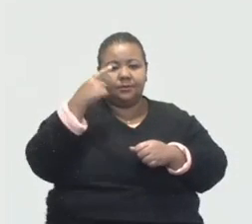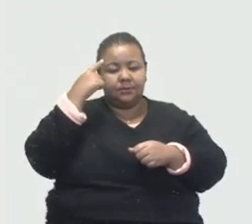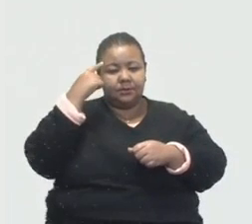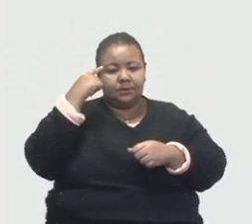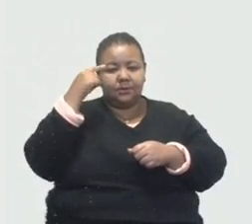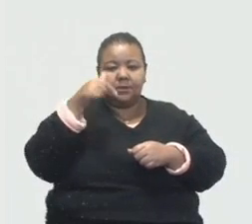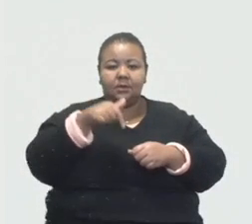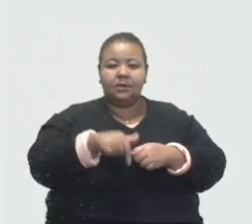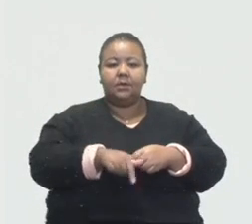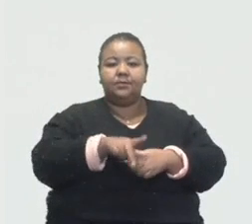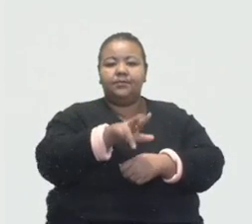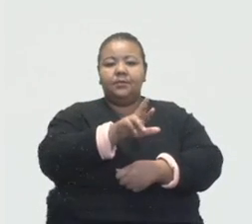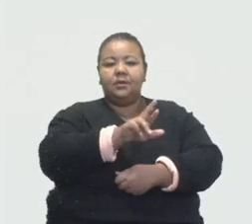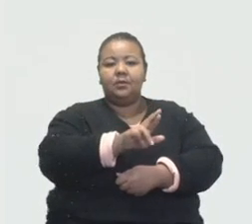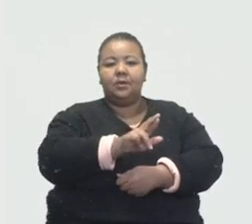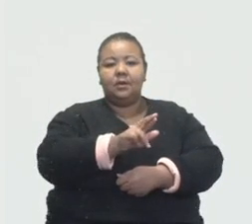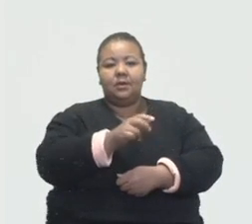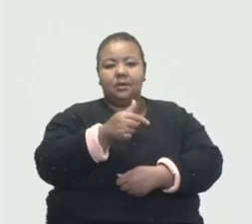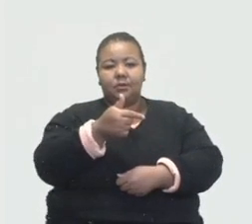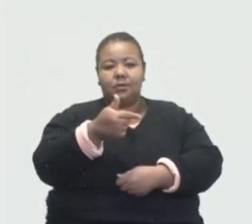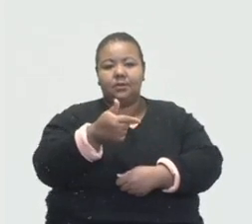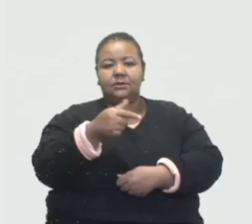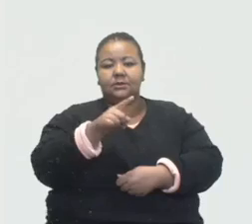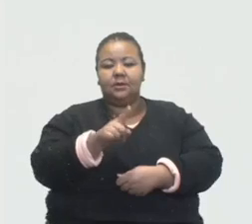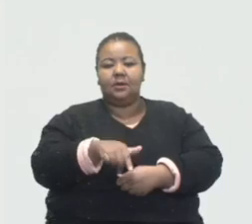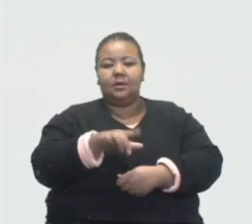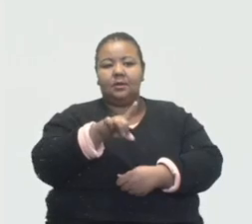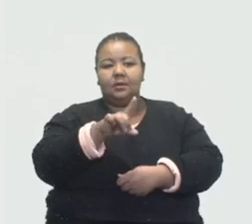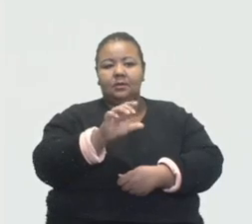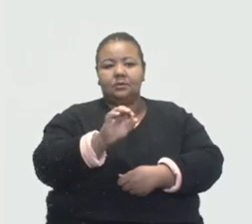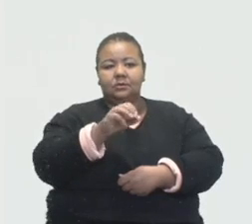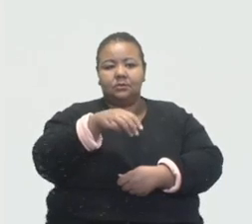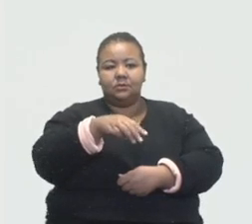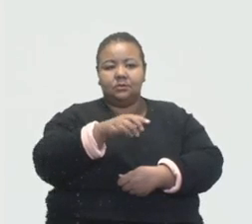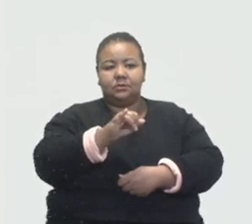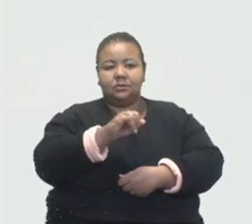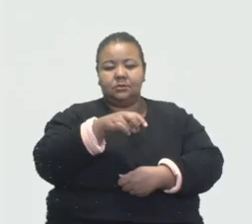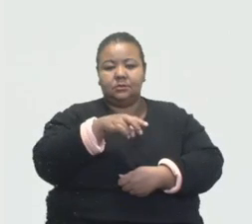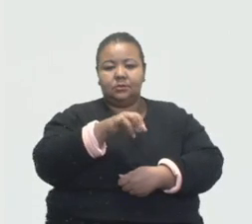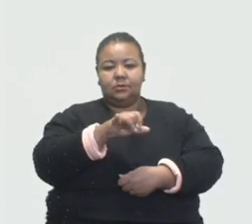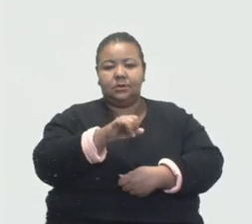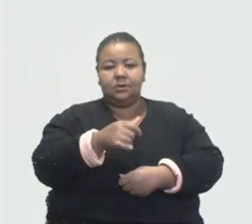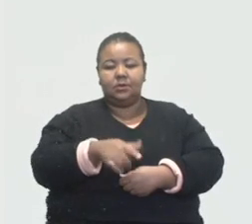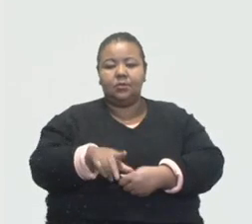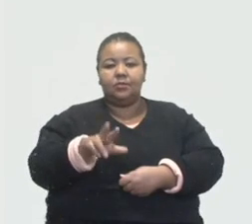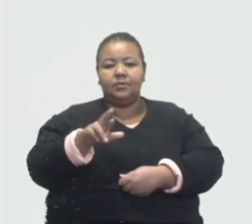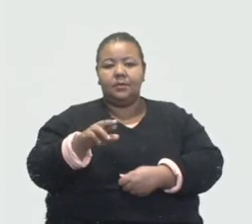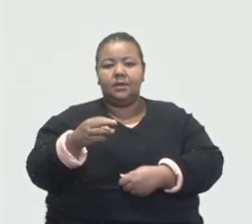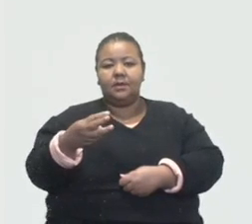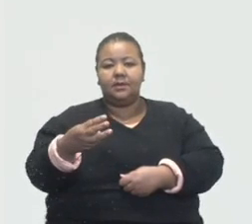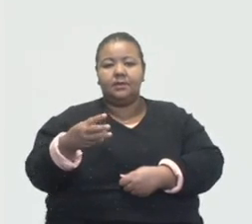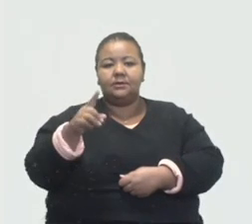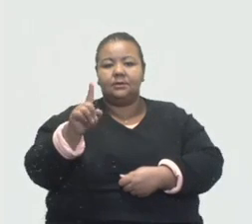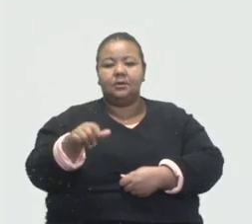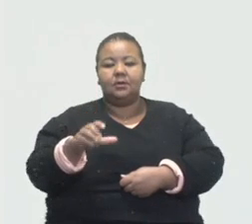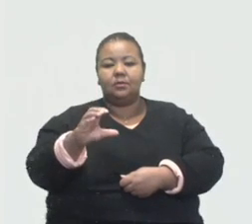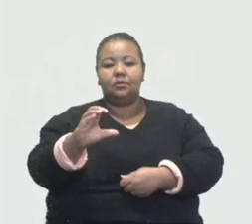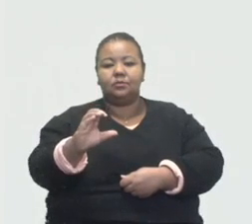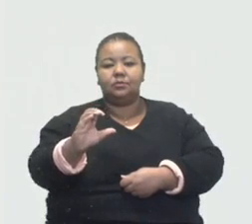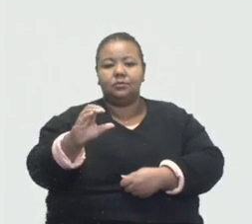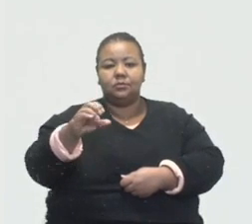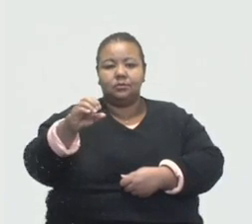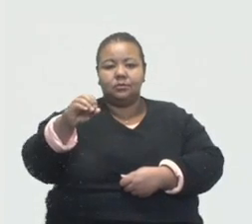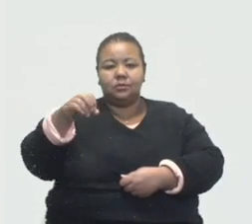nós temos que o R2 é o nosso domínio, o R3 é o nosso contradomínio. O que